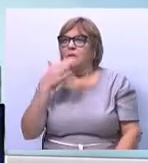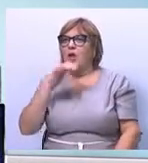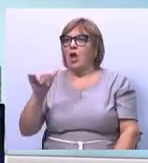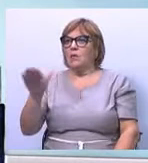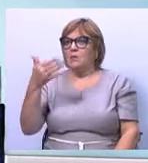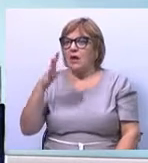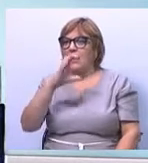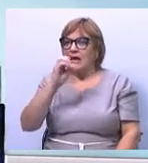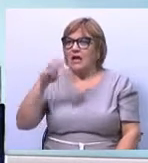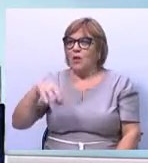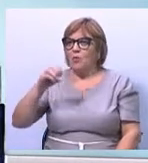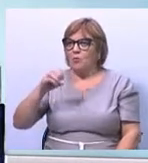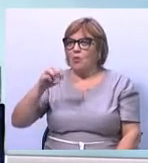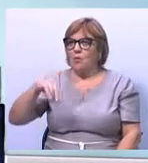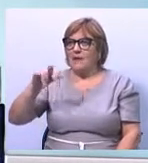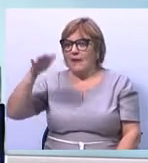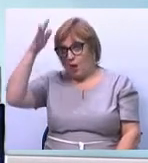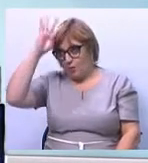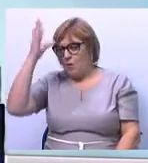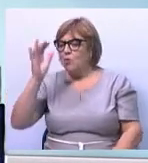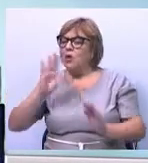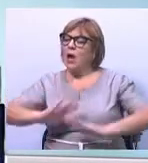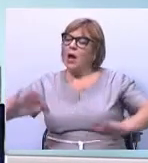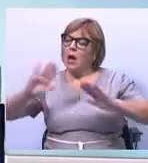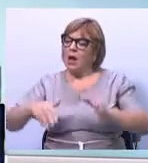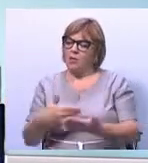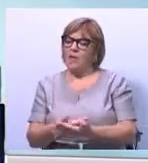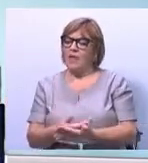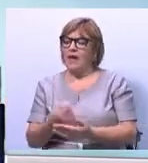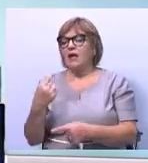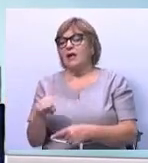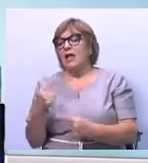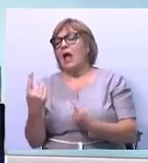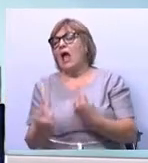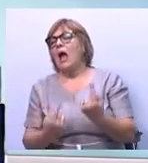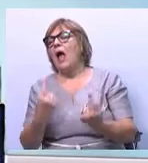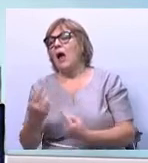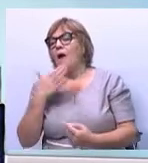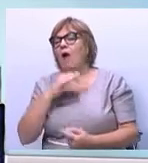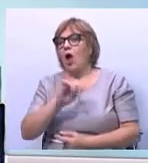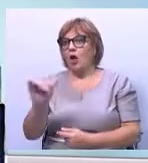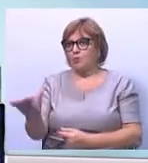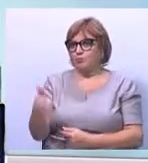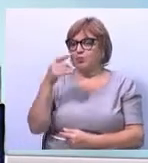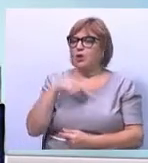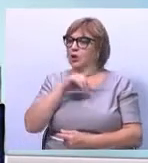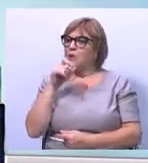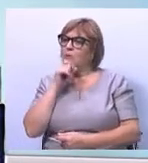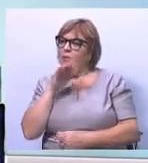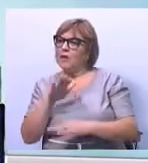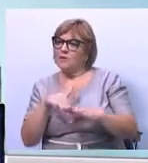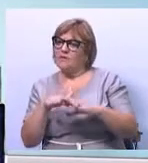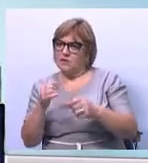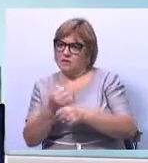de camomila romana, também ele bastante calmante. Existem aqui alguns óleos essenciais que nós podemos utilizar, mas